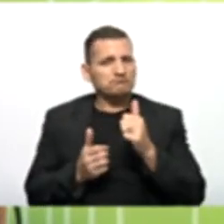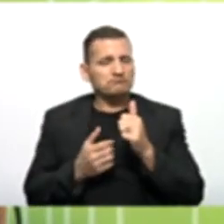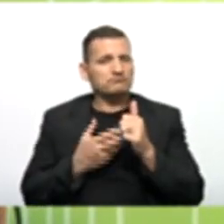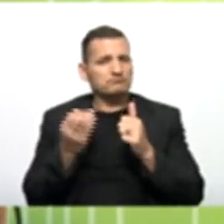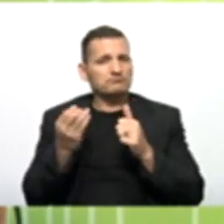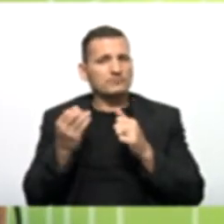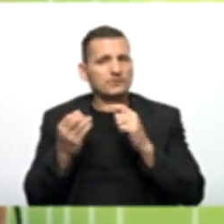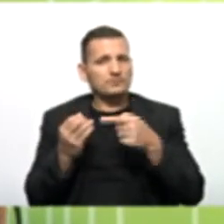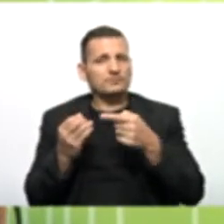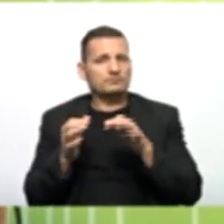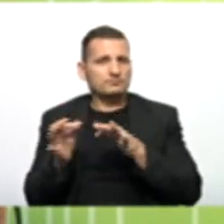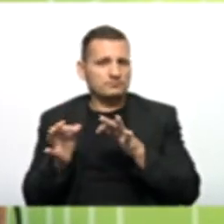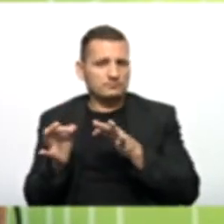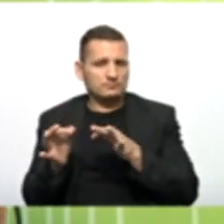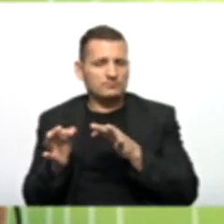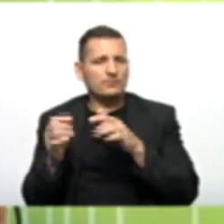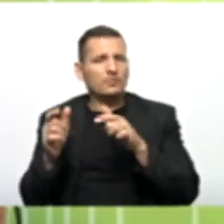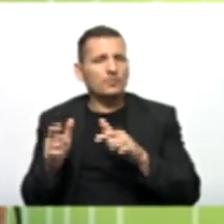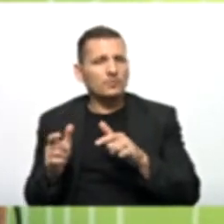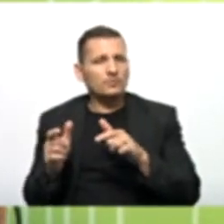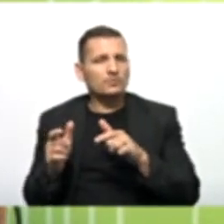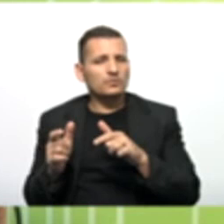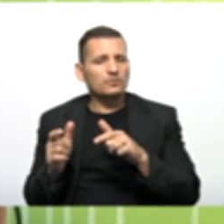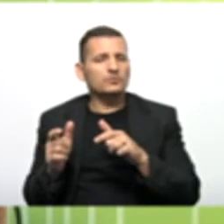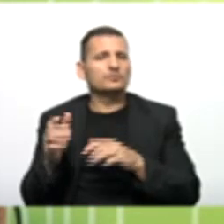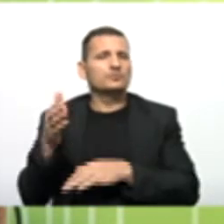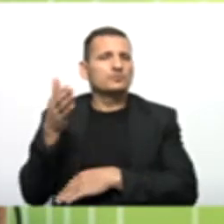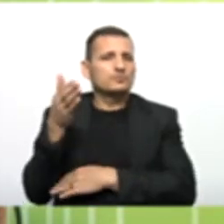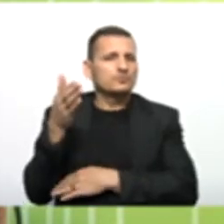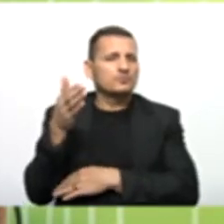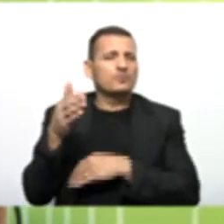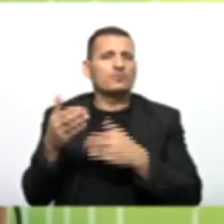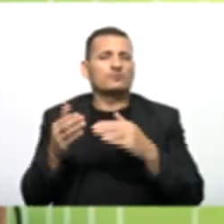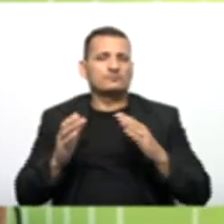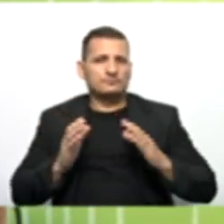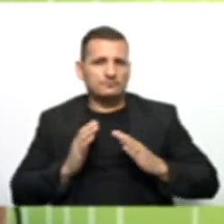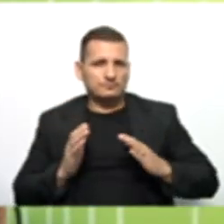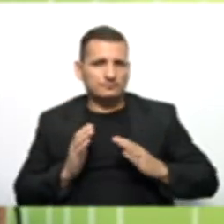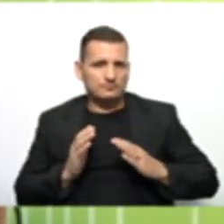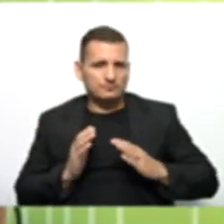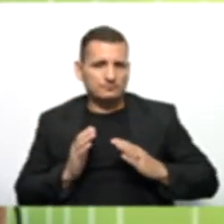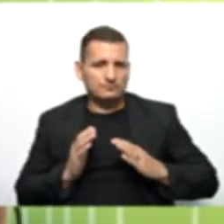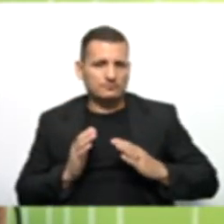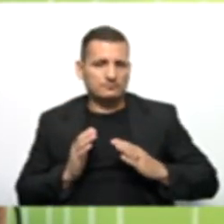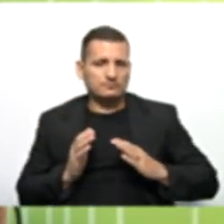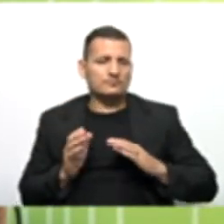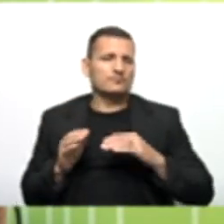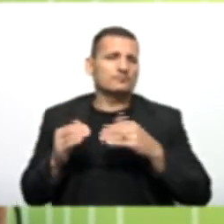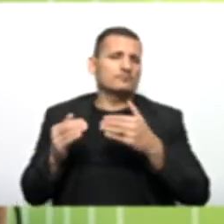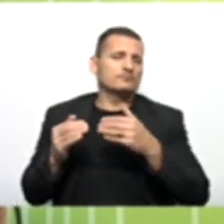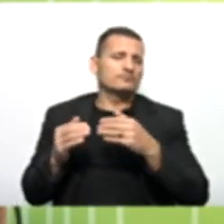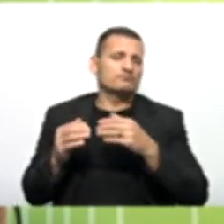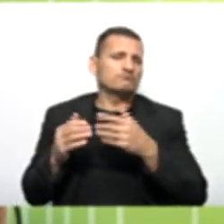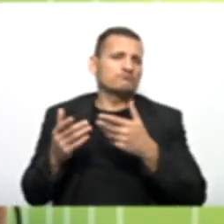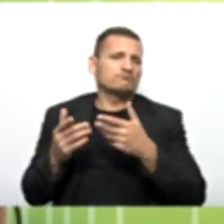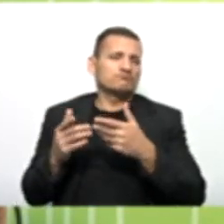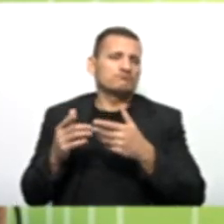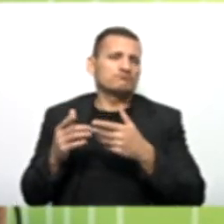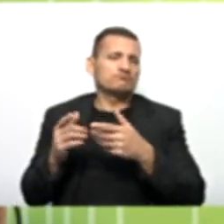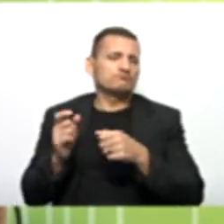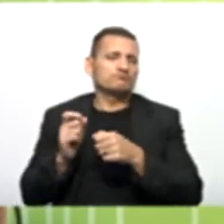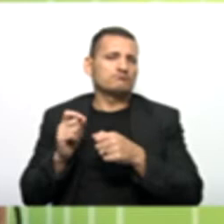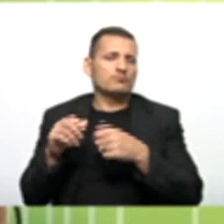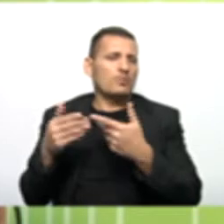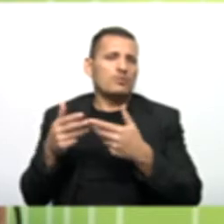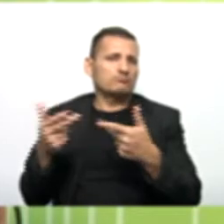vamos planejar, vamos ver onde que nós vamos nos hospedar, qual é a cidade que nós vamos visitar, quais são as atividades que nós vamos fazer.